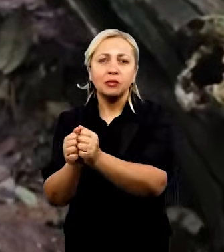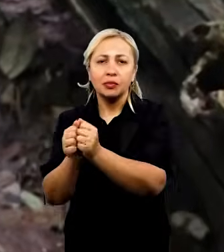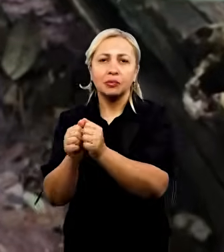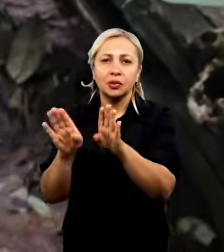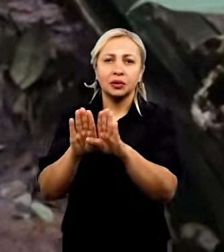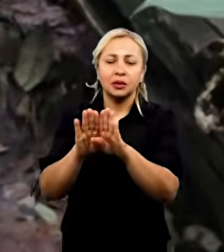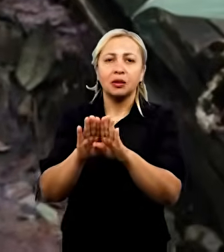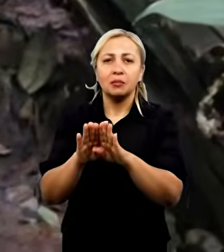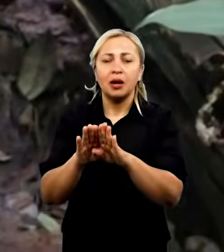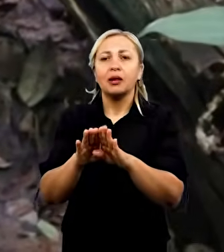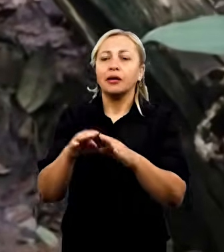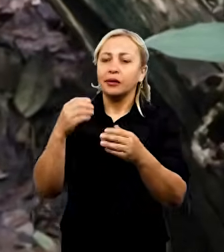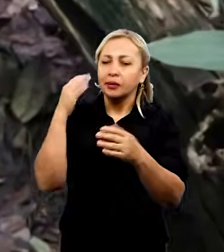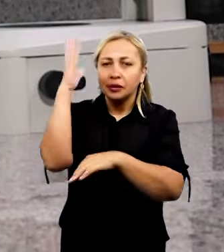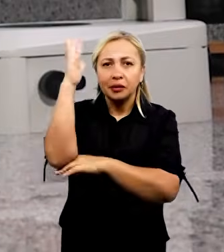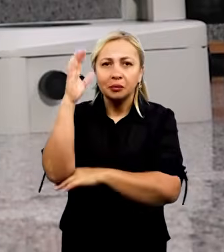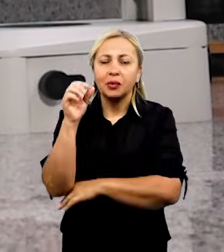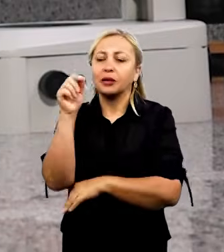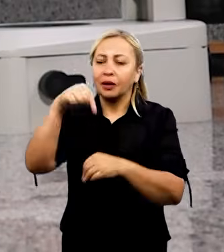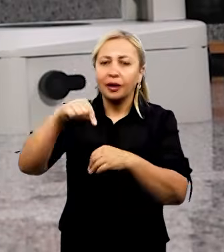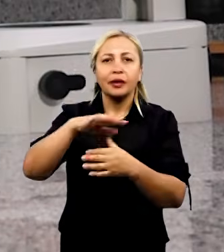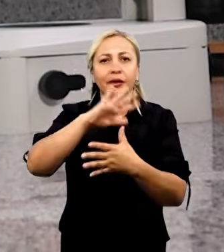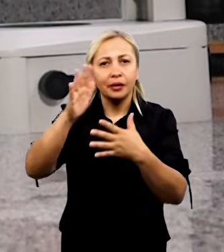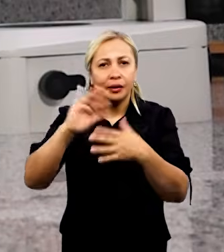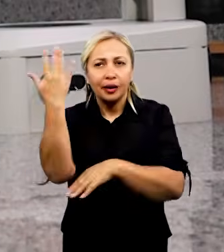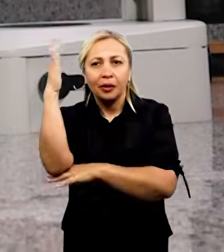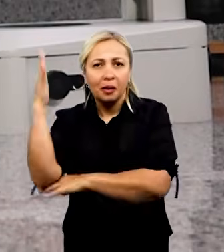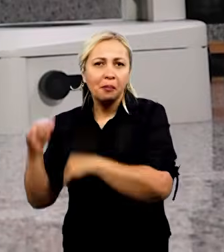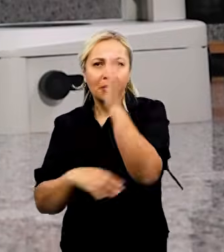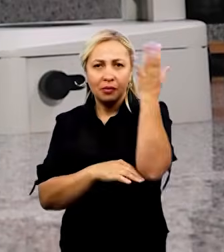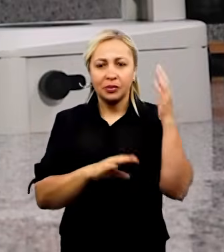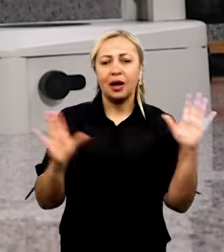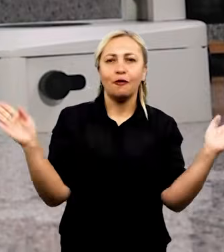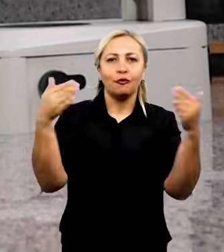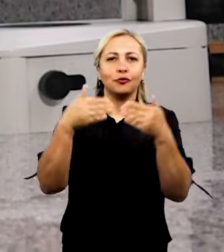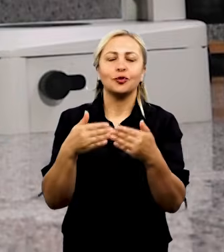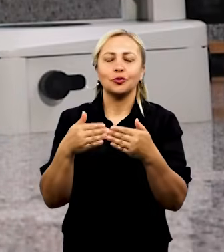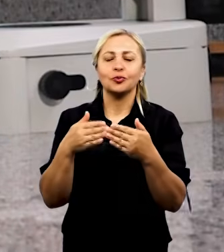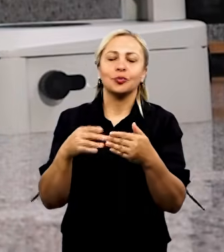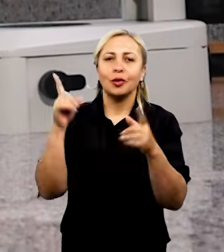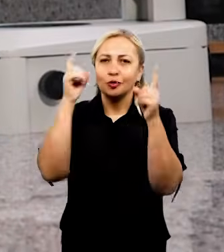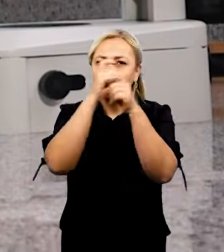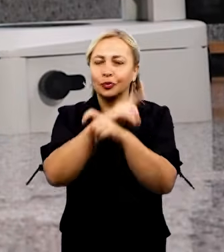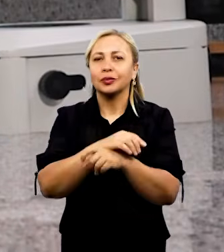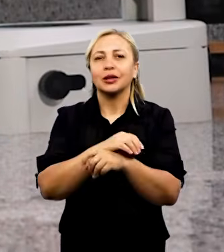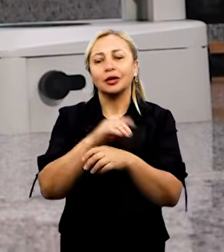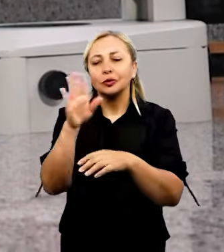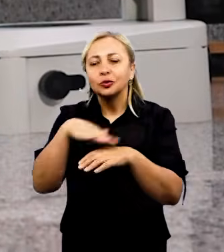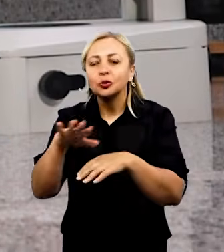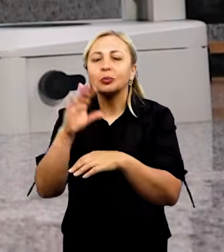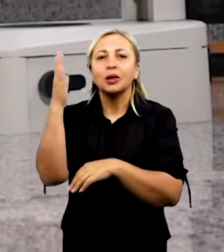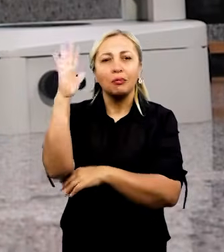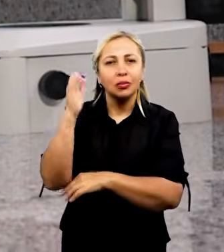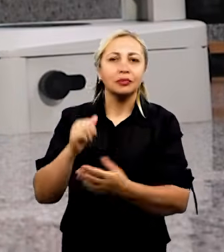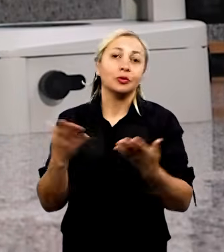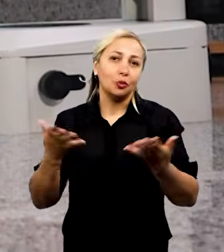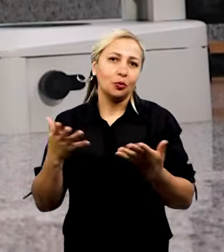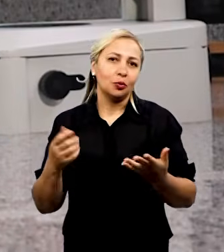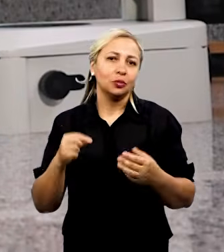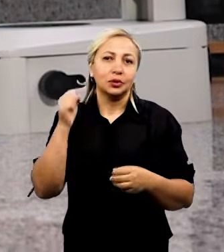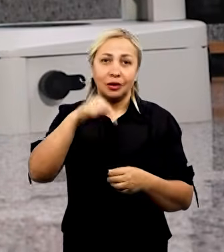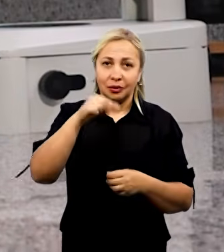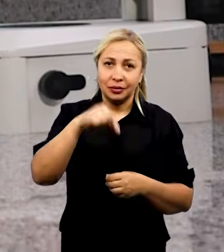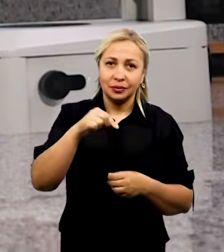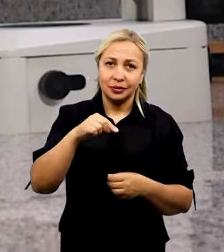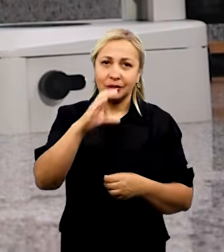na Casuzinha. E aí a gente conseguiu fechar esse quebra-cabeça dessa espécie. E hoje, essa